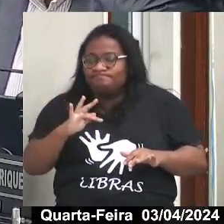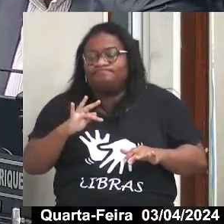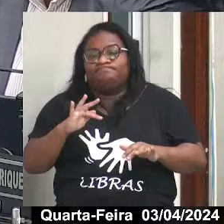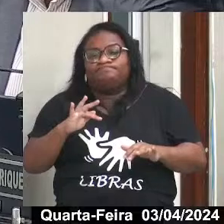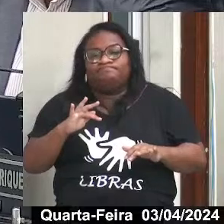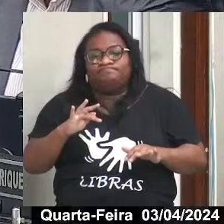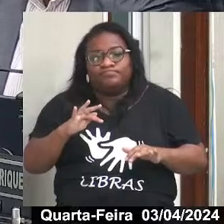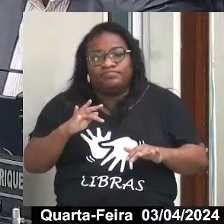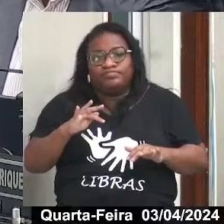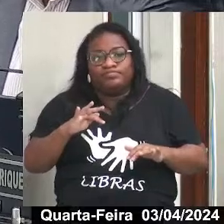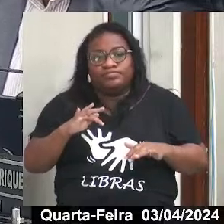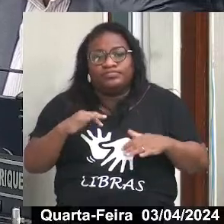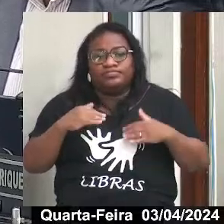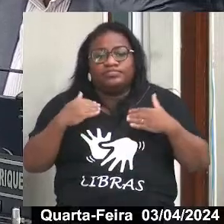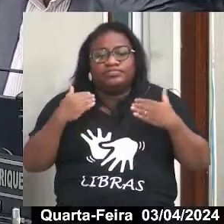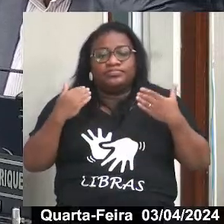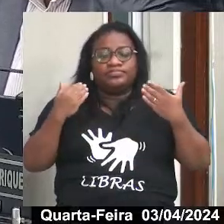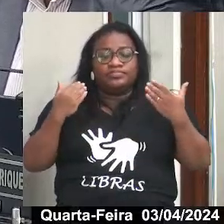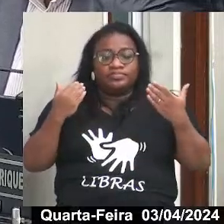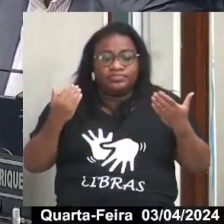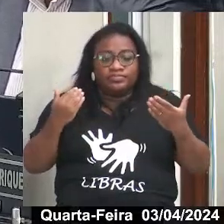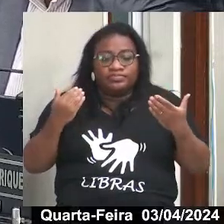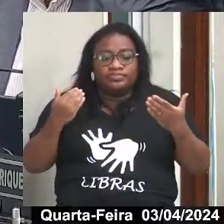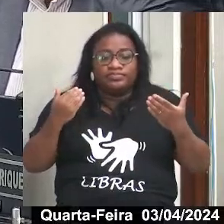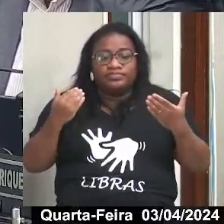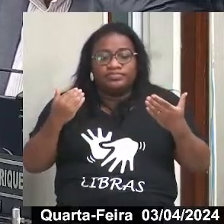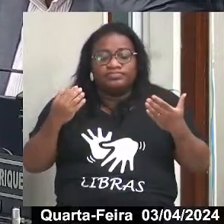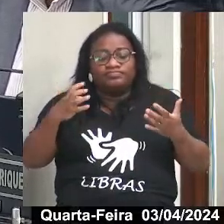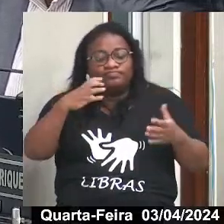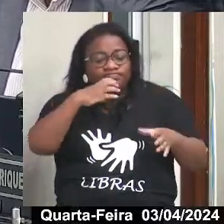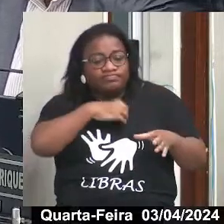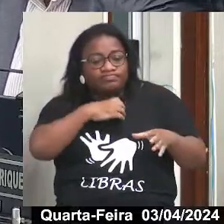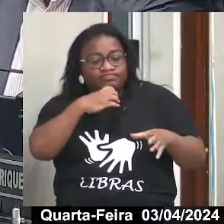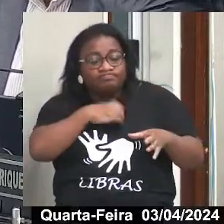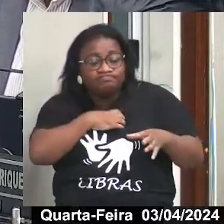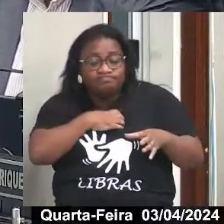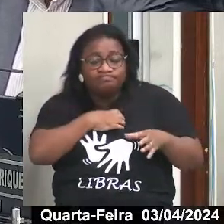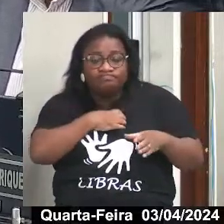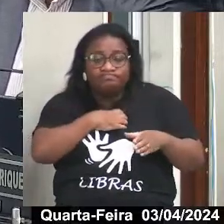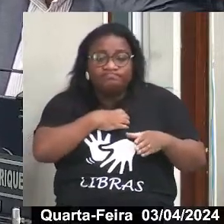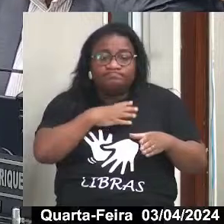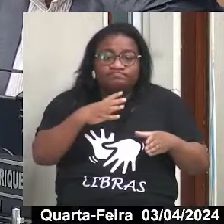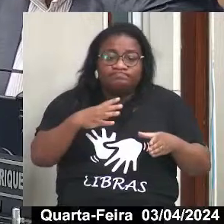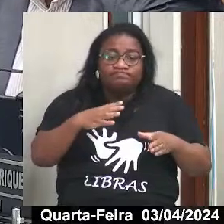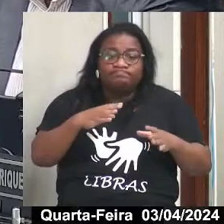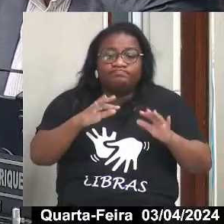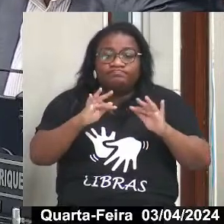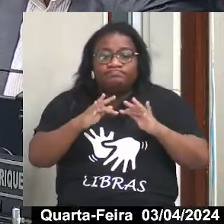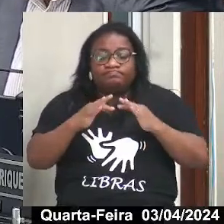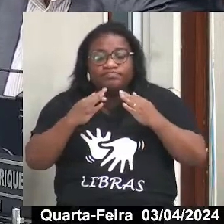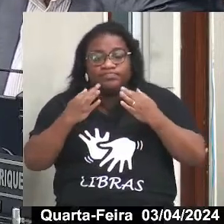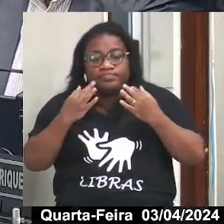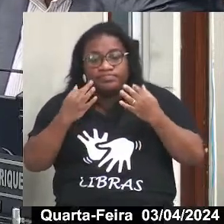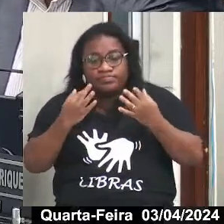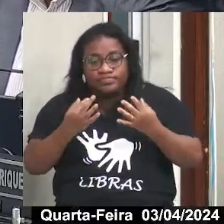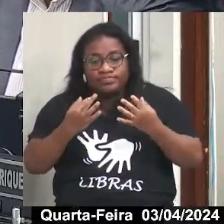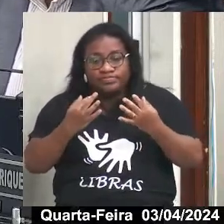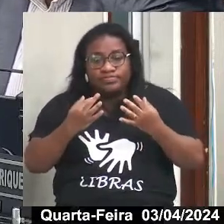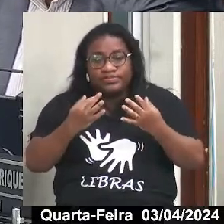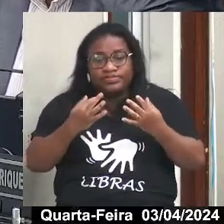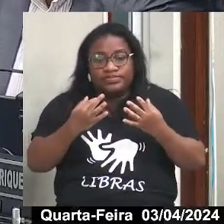que não tem tamanho, né. Então deixo aqui expressando meus sentimentos e peço aí aos meus